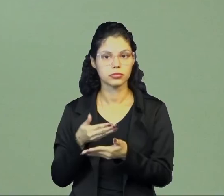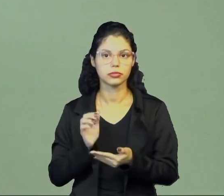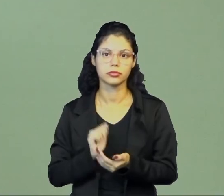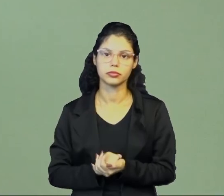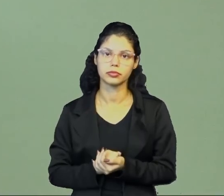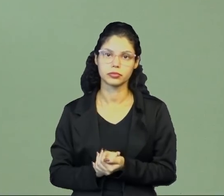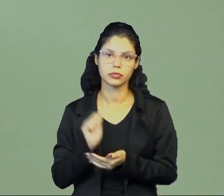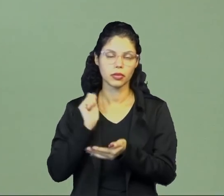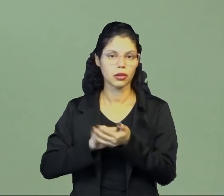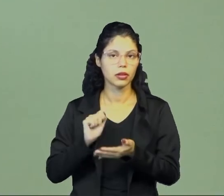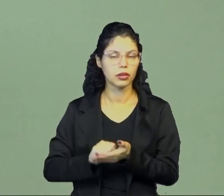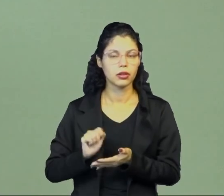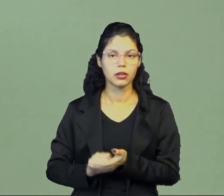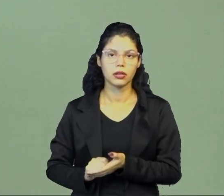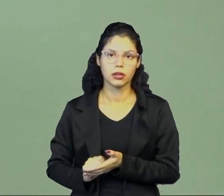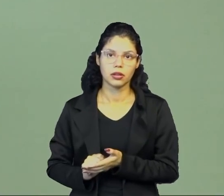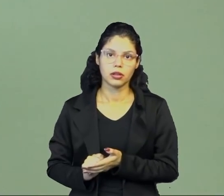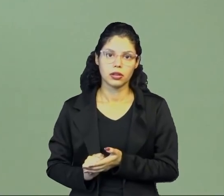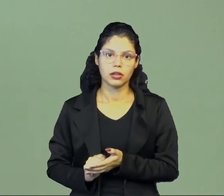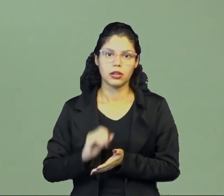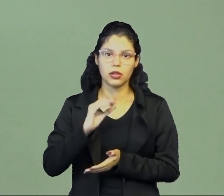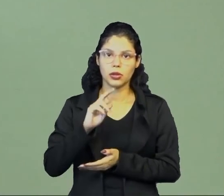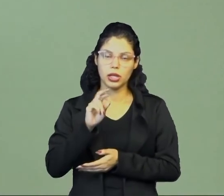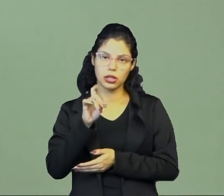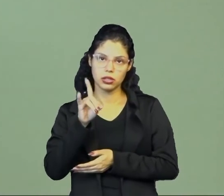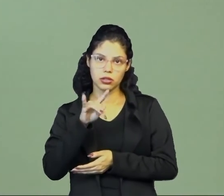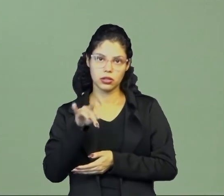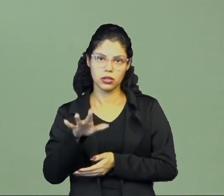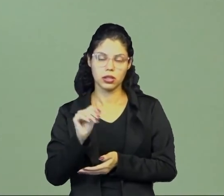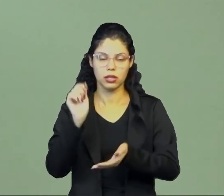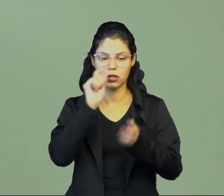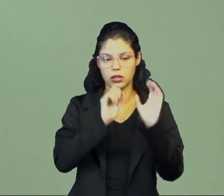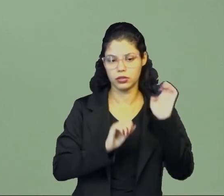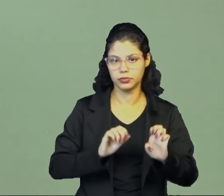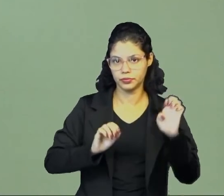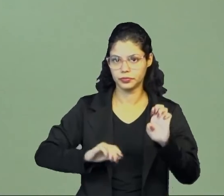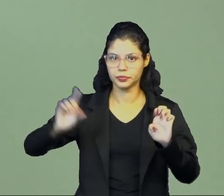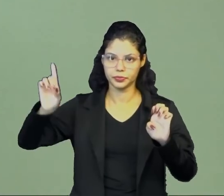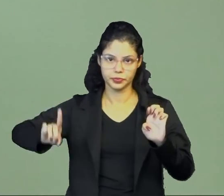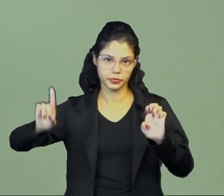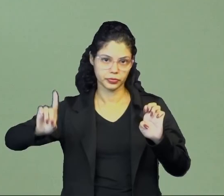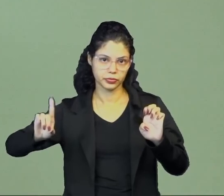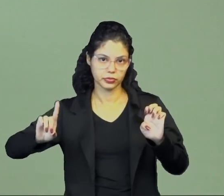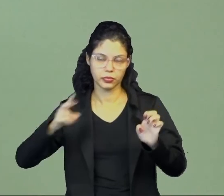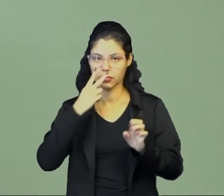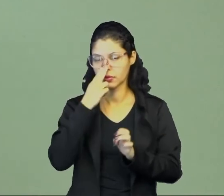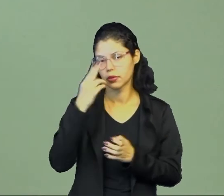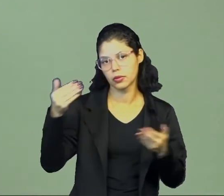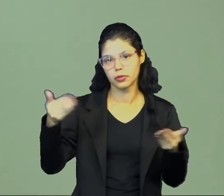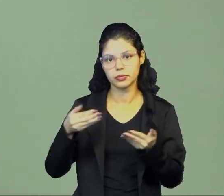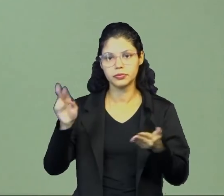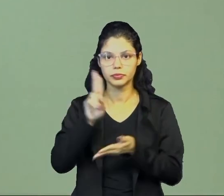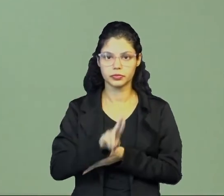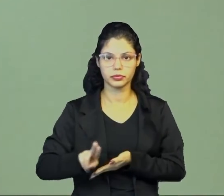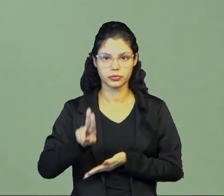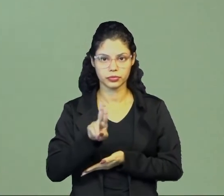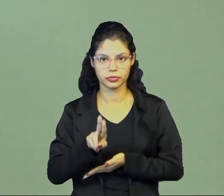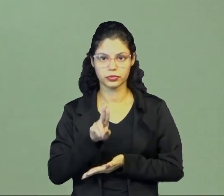né, uma escrita que ela é horizontal, né, da esquerda para a direita, muito parecida com a escrita que a gente